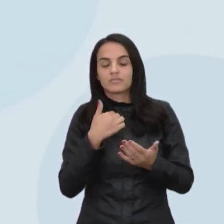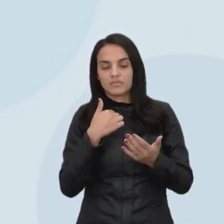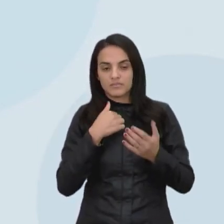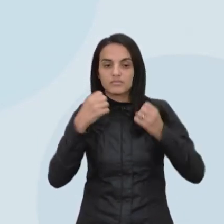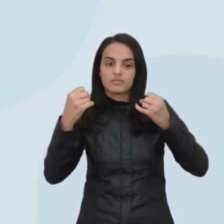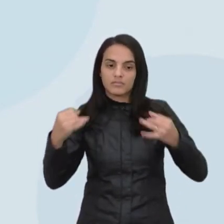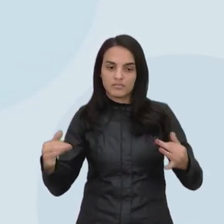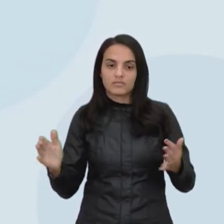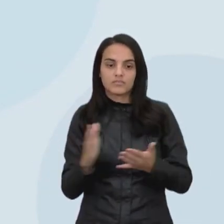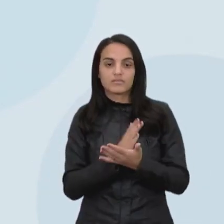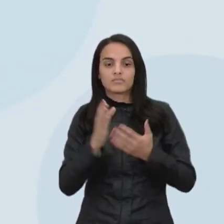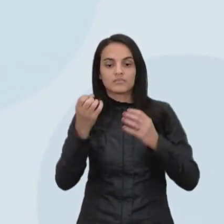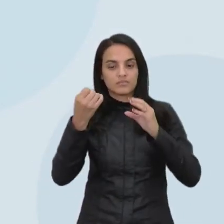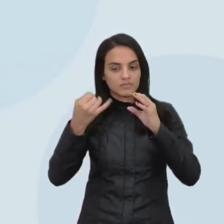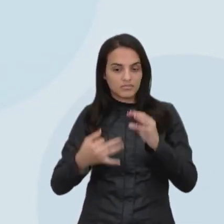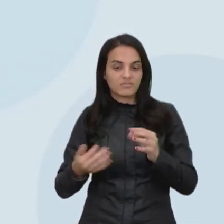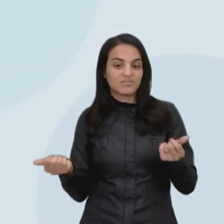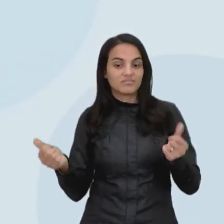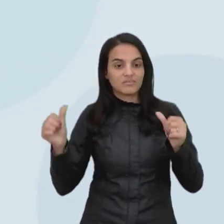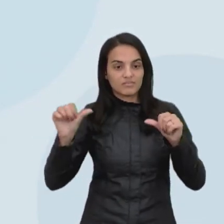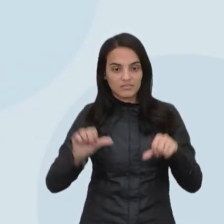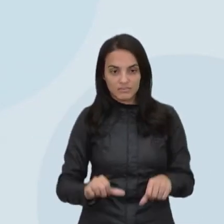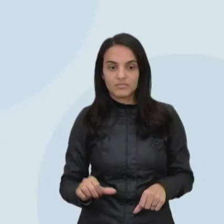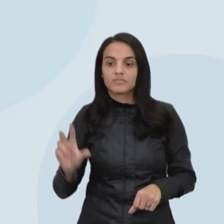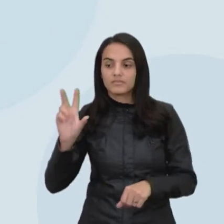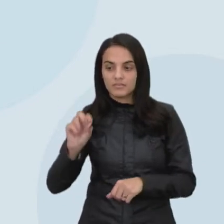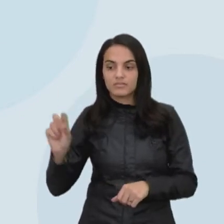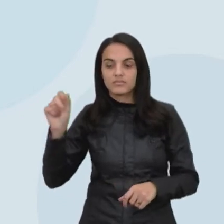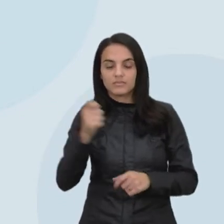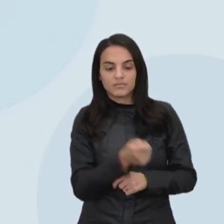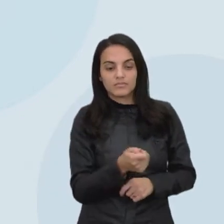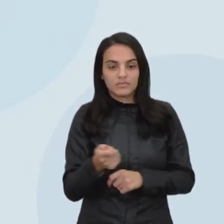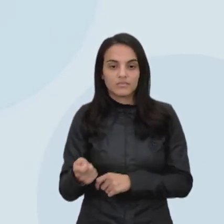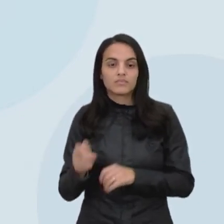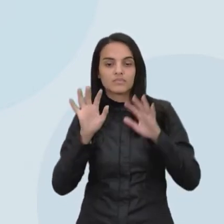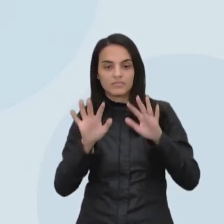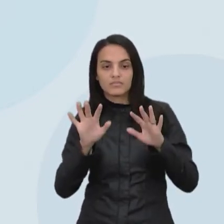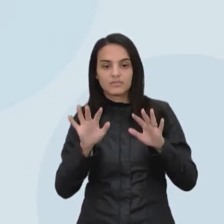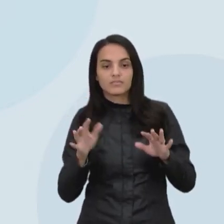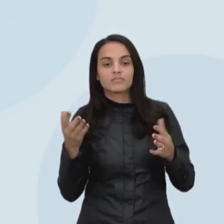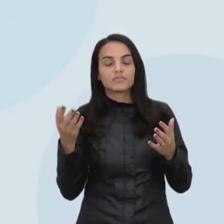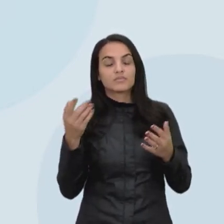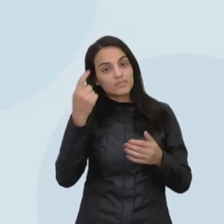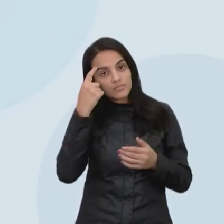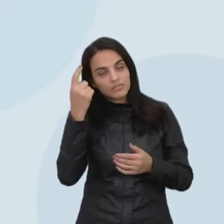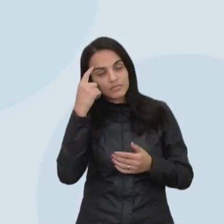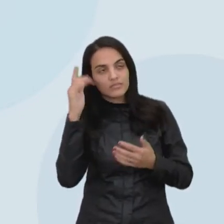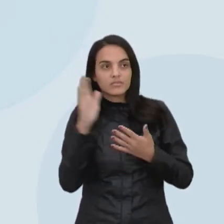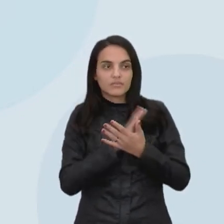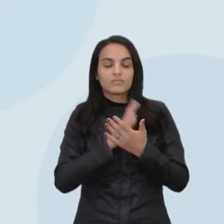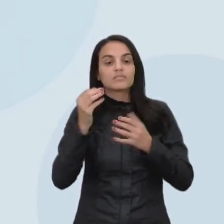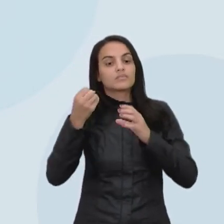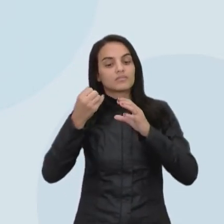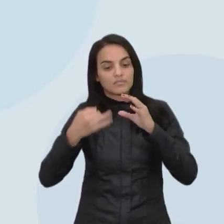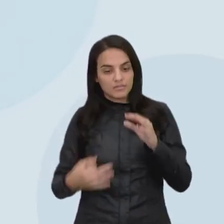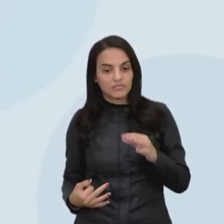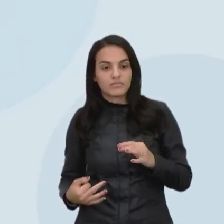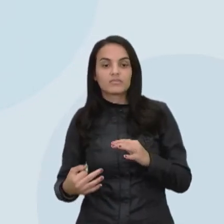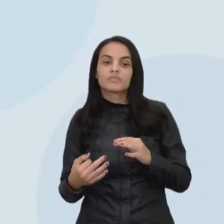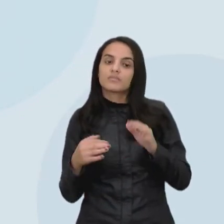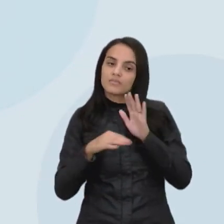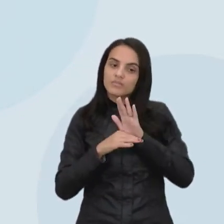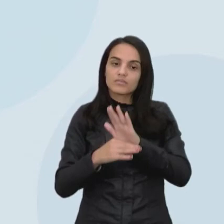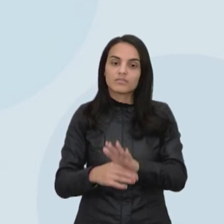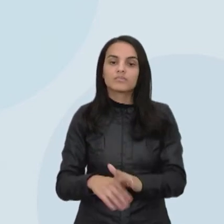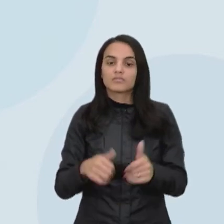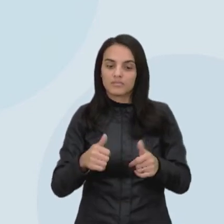alguns aspectos negativos, né, a respeito dos agrotóxicos, mas vamos pensar também, né, em alguns aspectos que legitimem, que